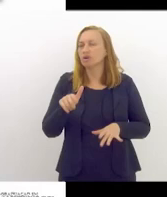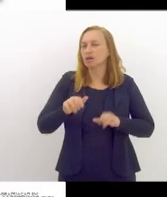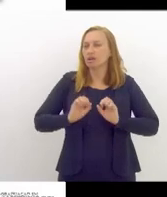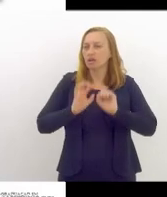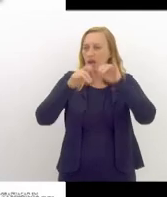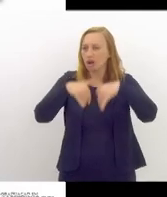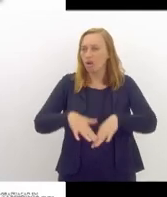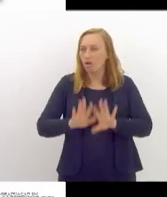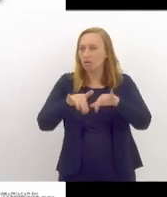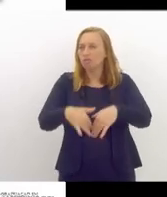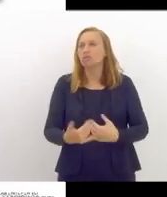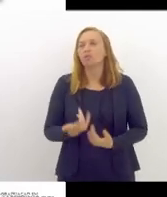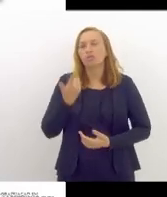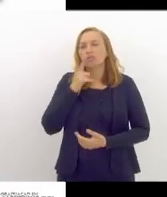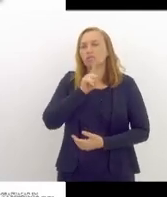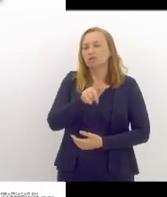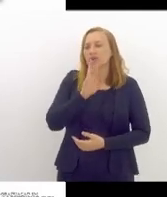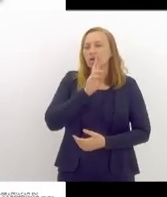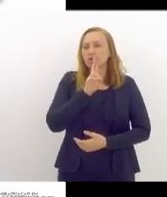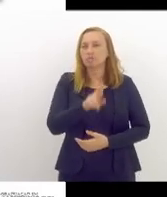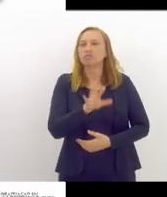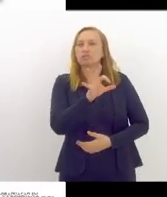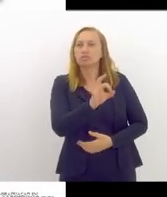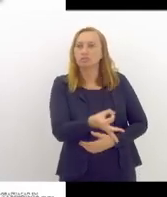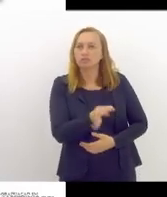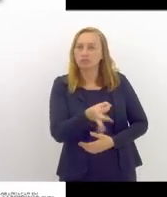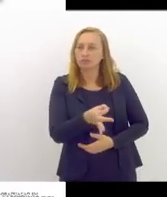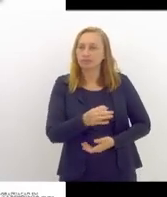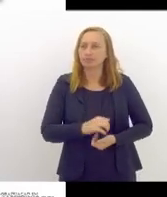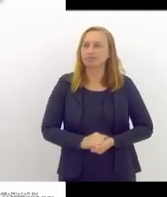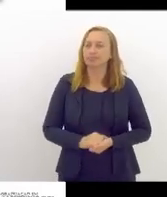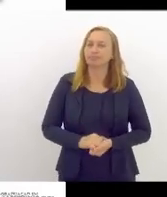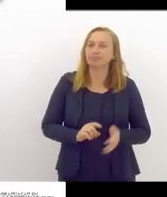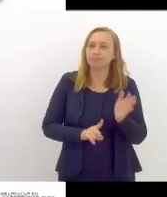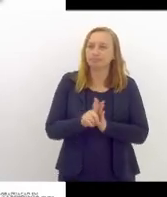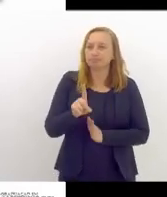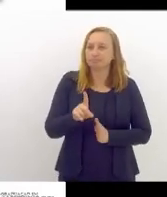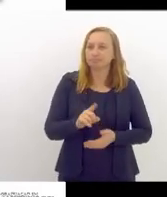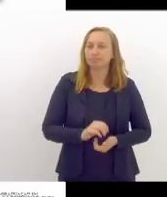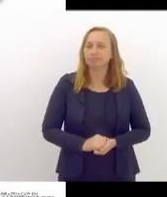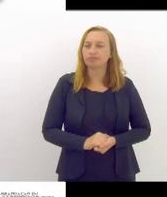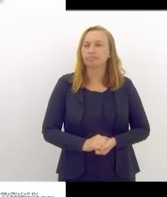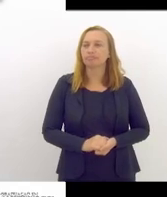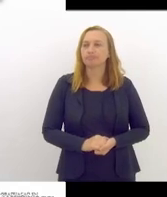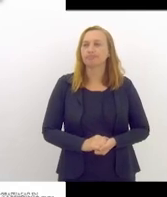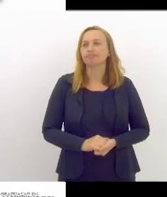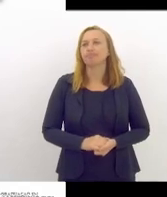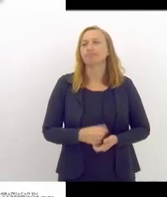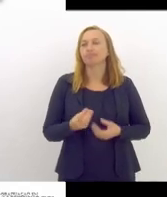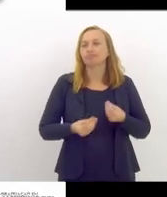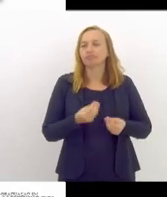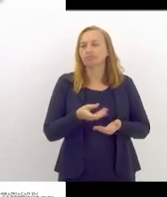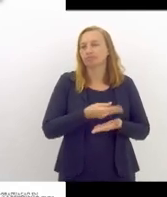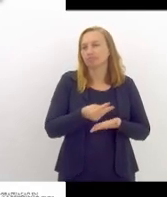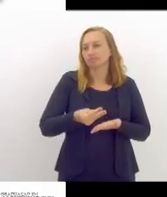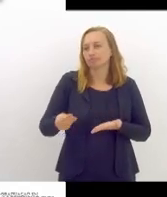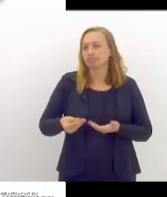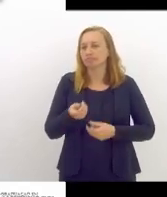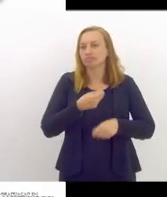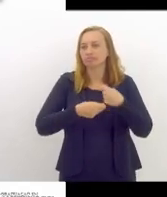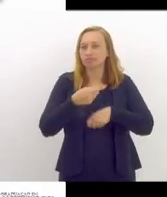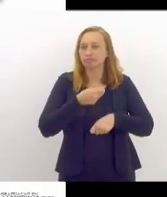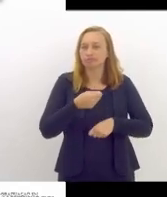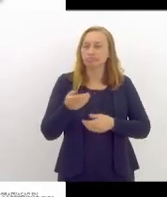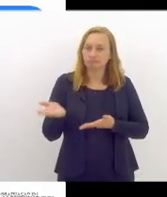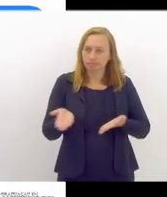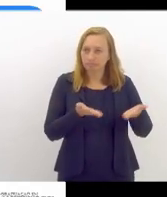então a gente consegue responder exatamente essa pergunta né como que ela vai se distribuir na economia pode